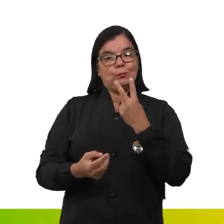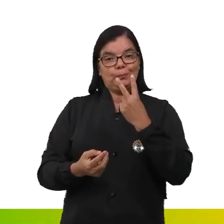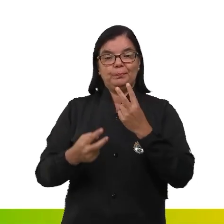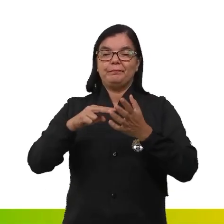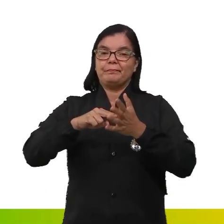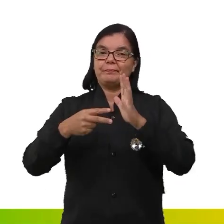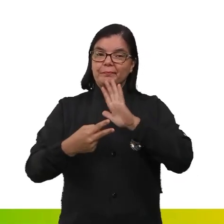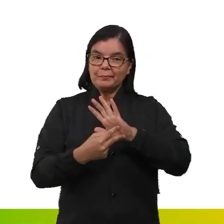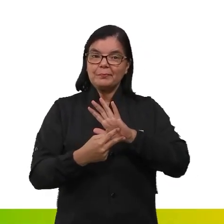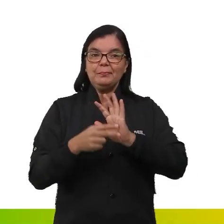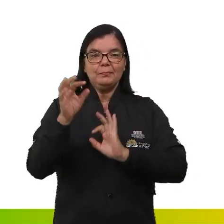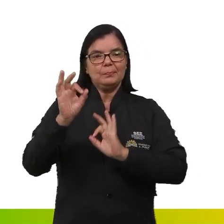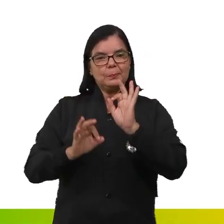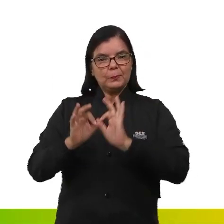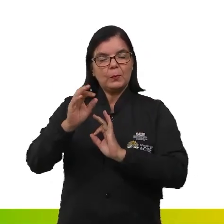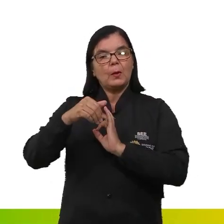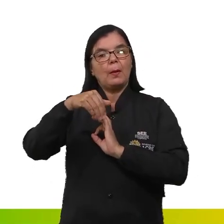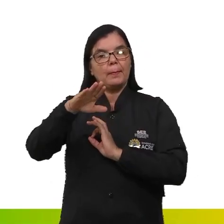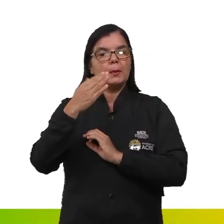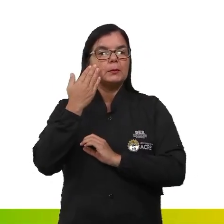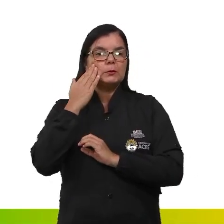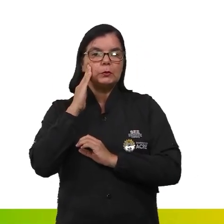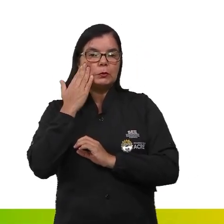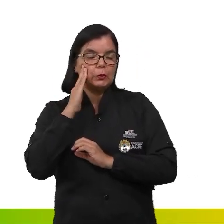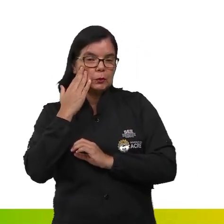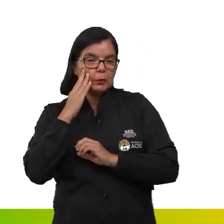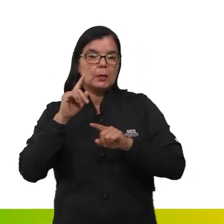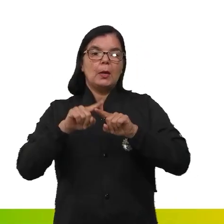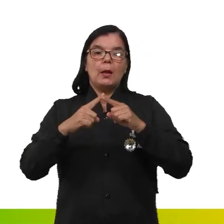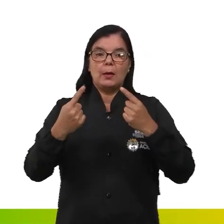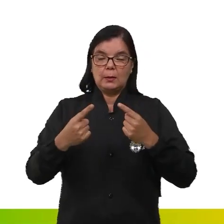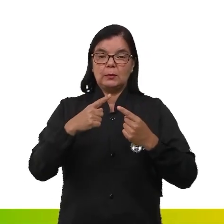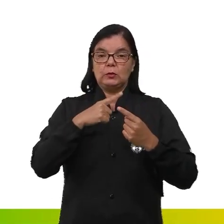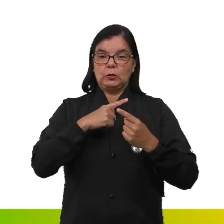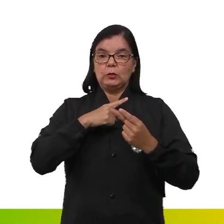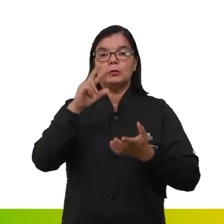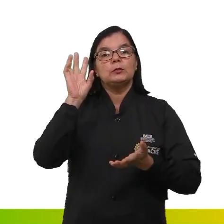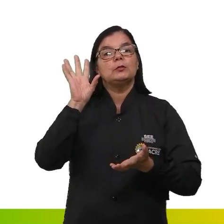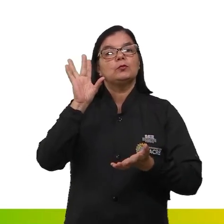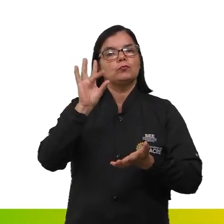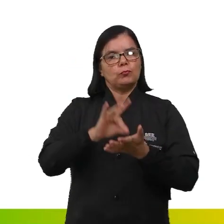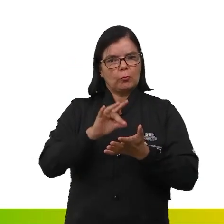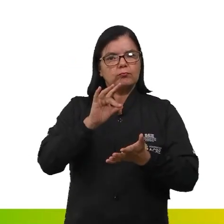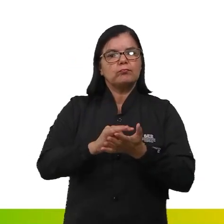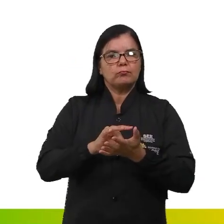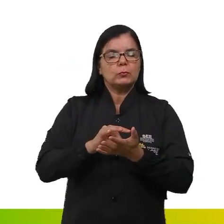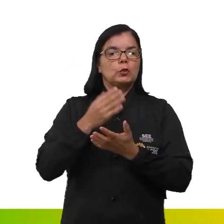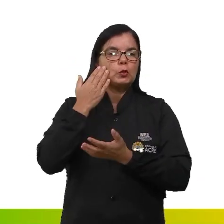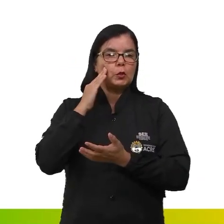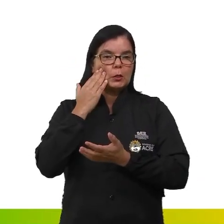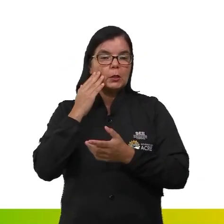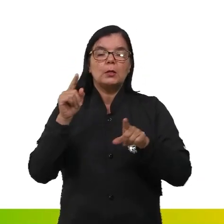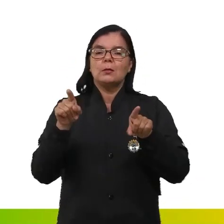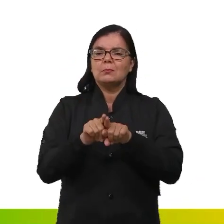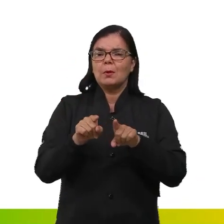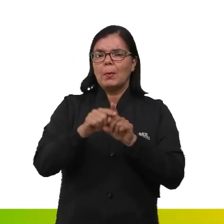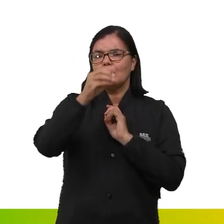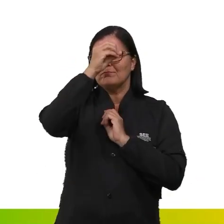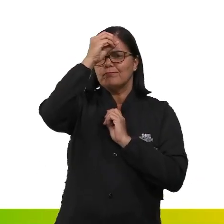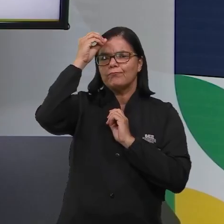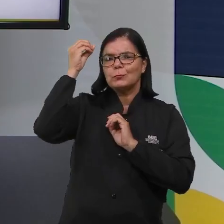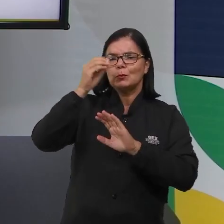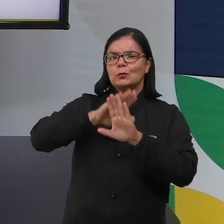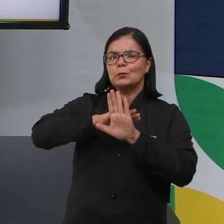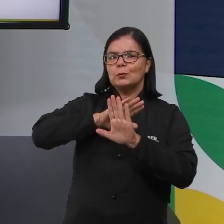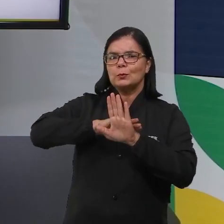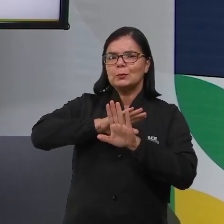as construções em que eu tenho mais de uma interpretação, há o sentido literal e o sentido ali por